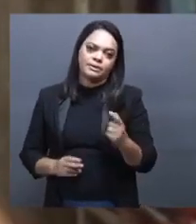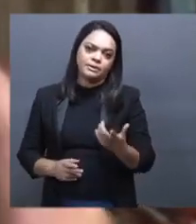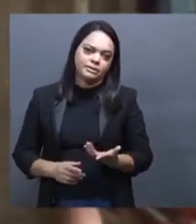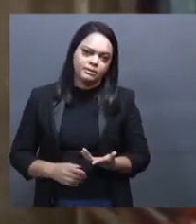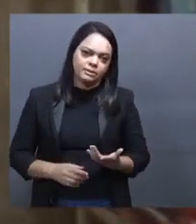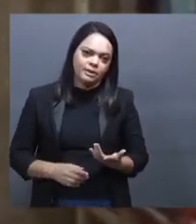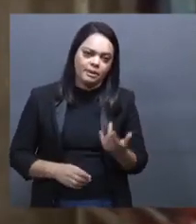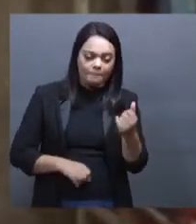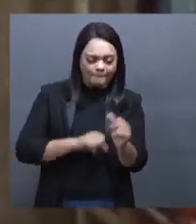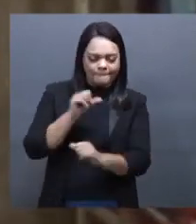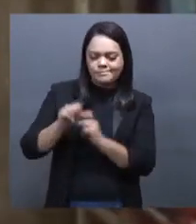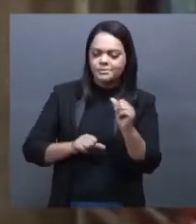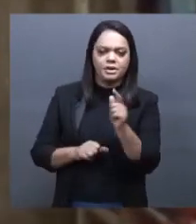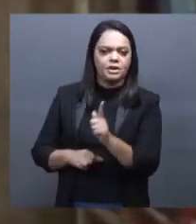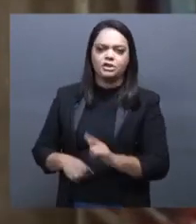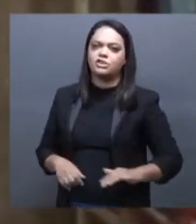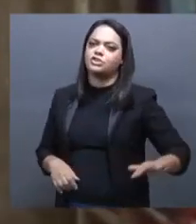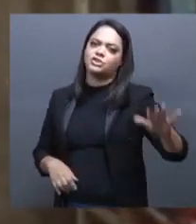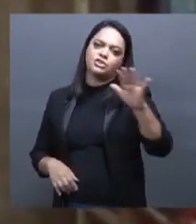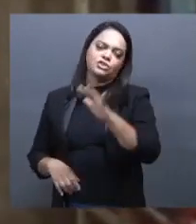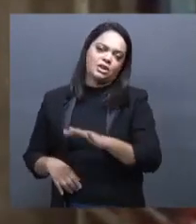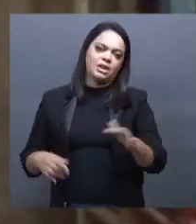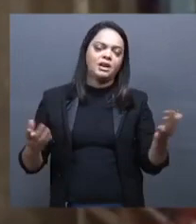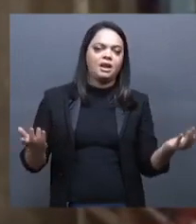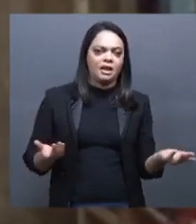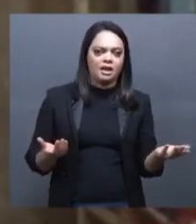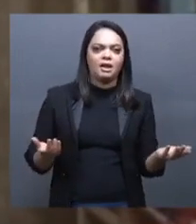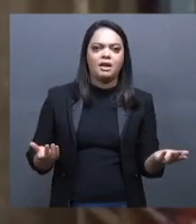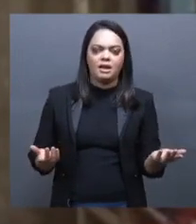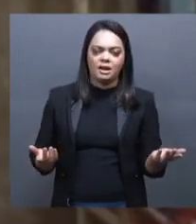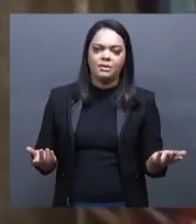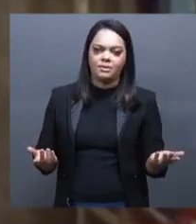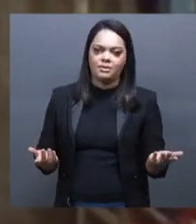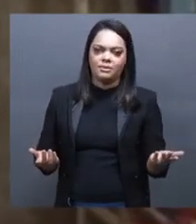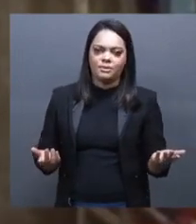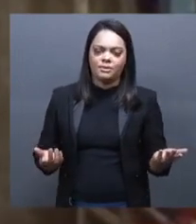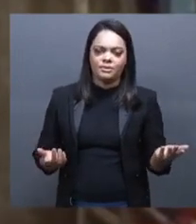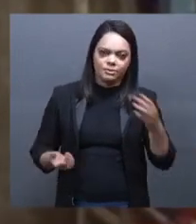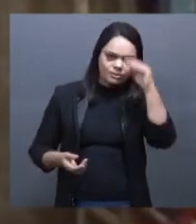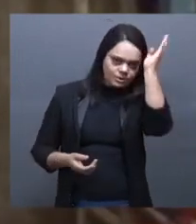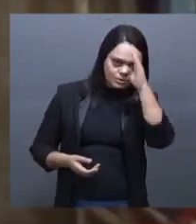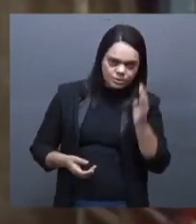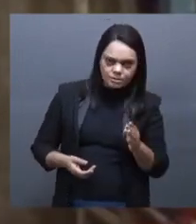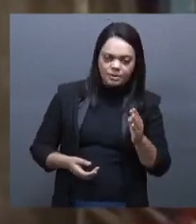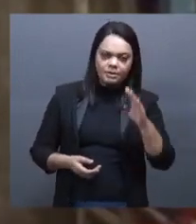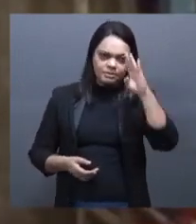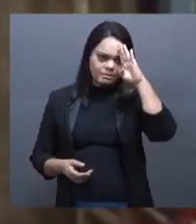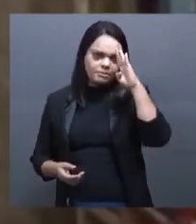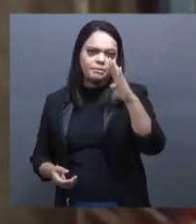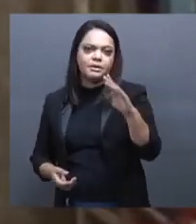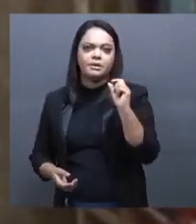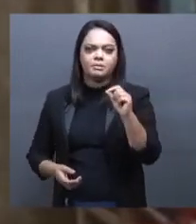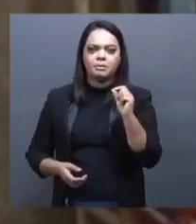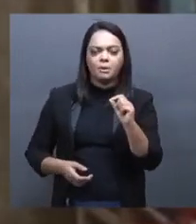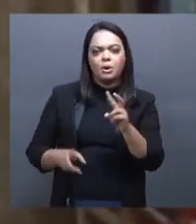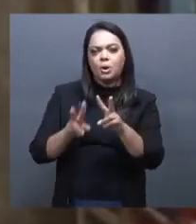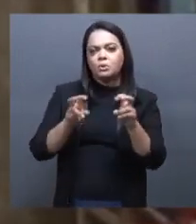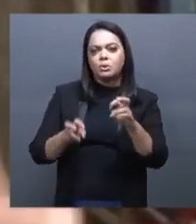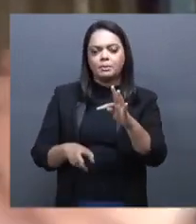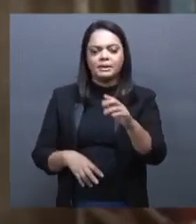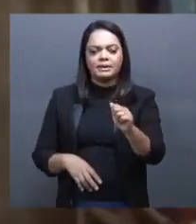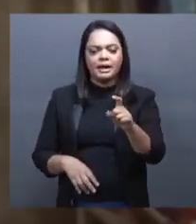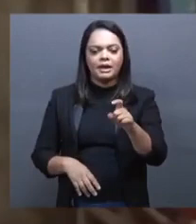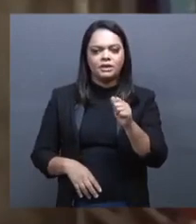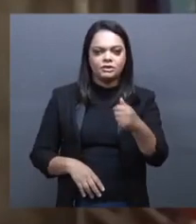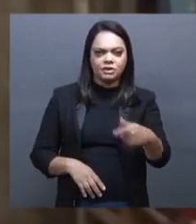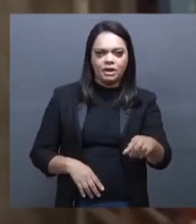uma redefinição geral do sistema de tributação brasileiro, especialmente a partir da instituição de taxação sobre grandes fortunas